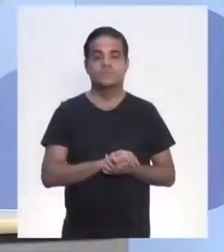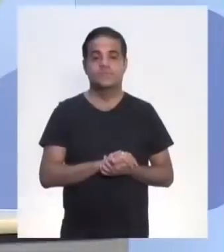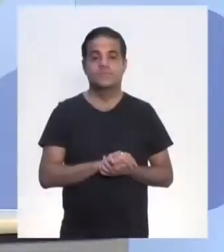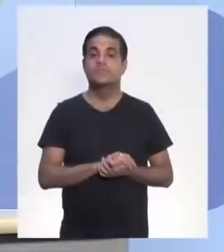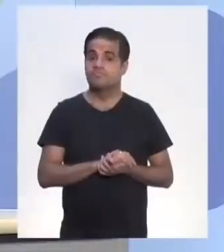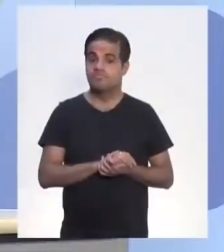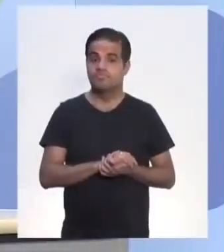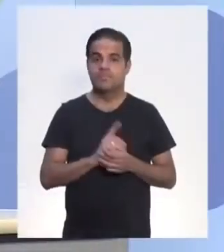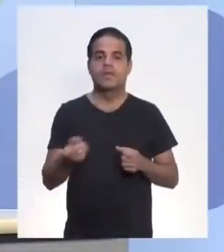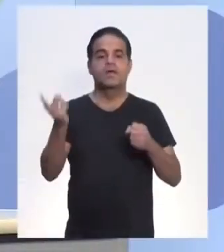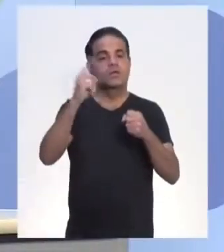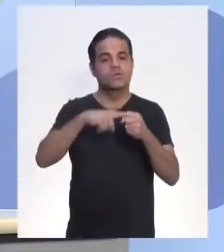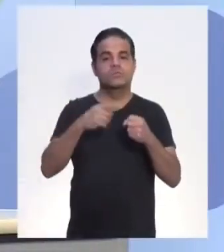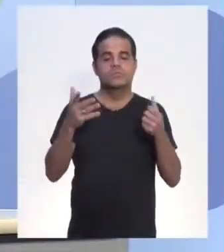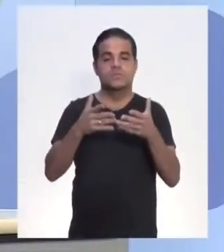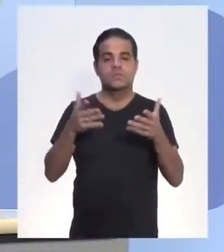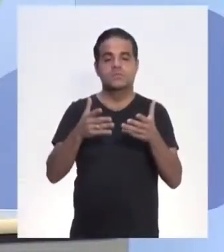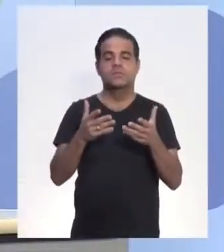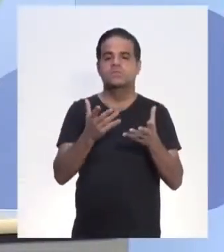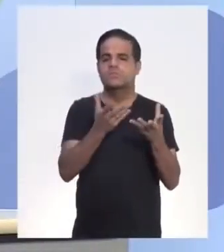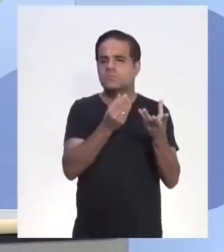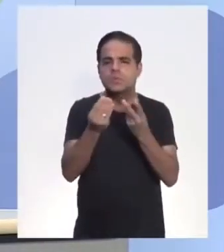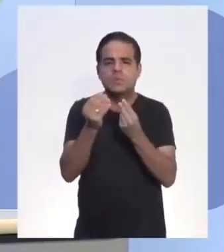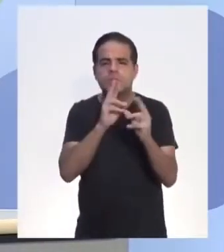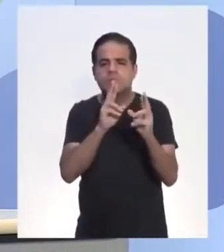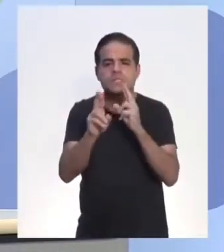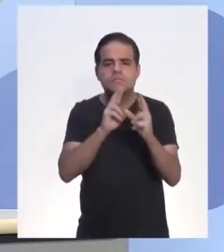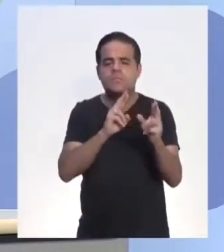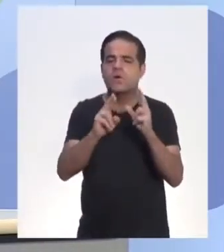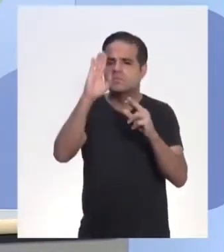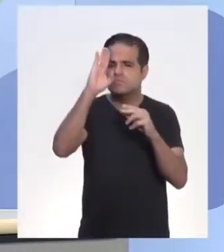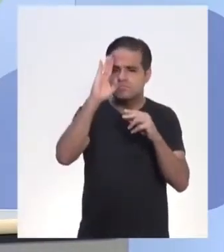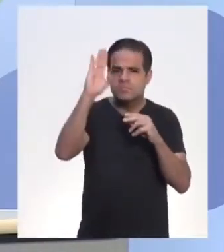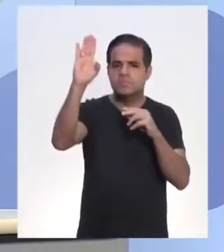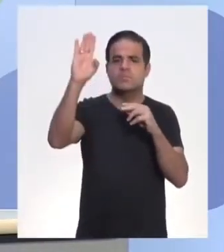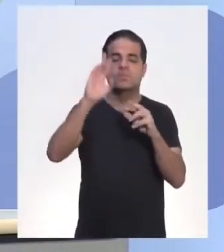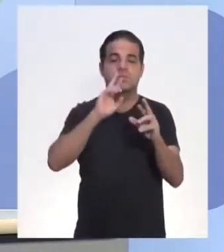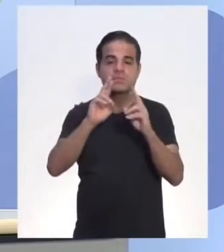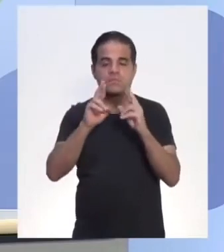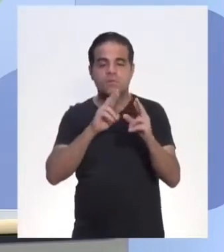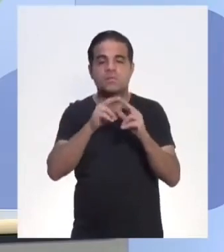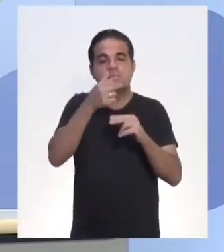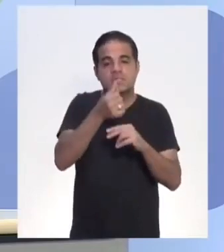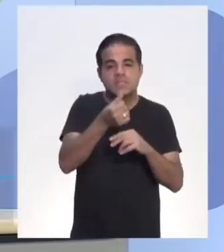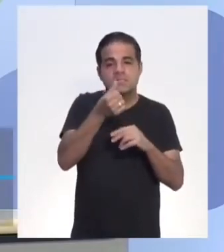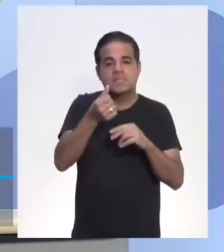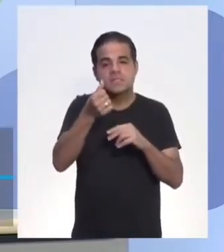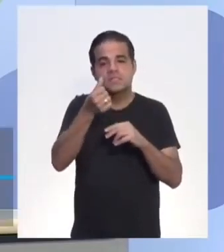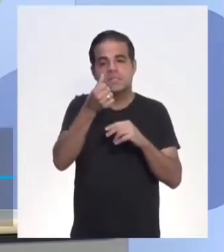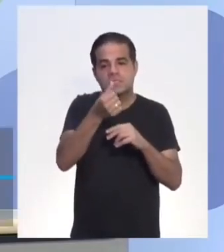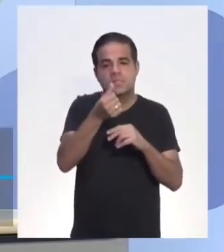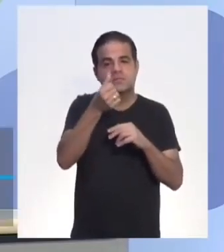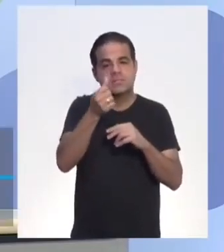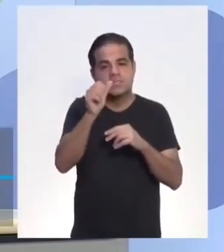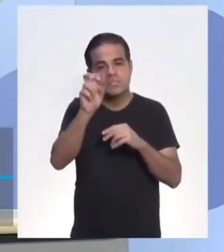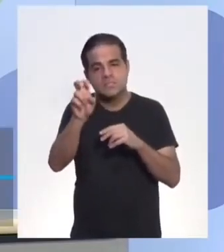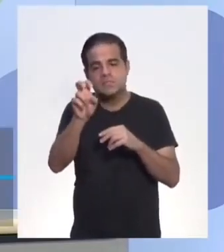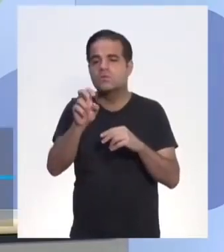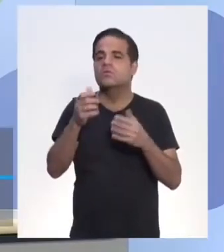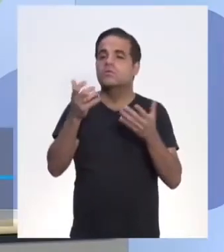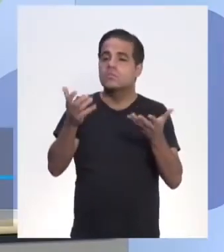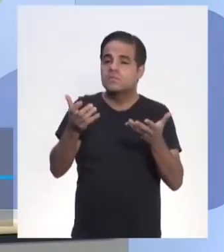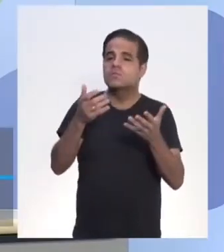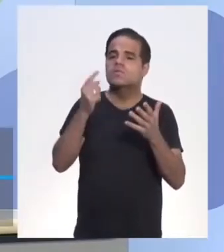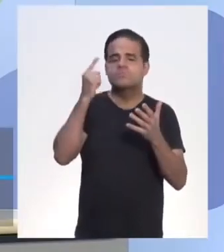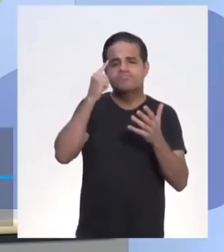retornamos aqui Ale muitas respostas principalmente com a resposta 665 mas